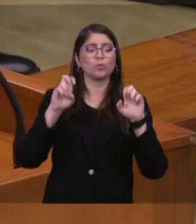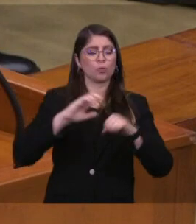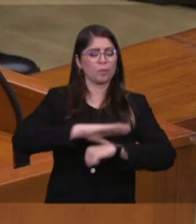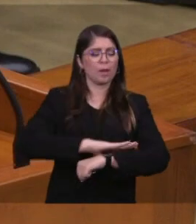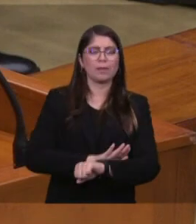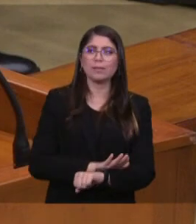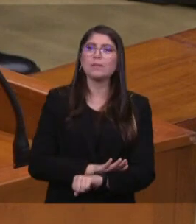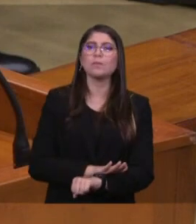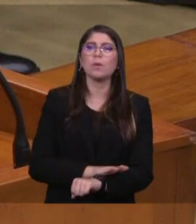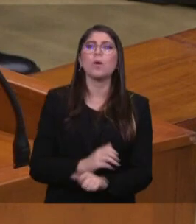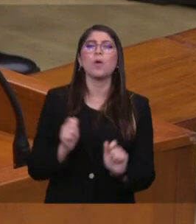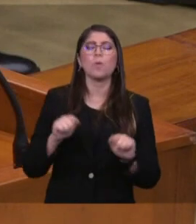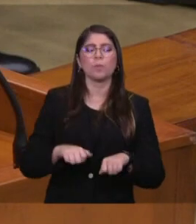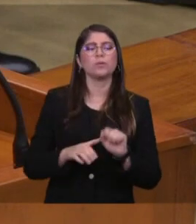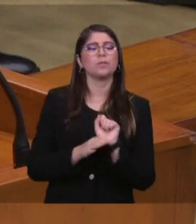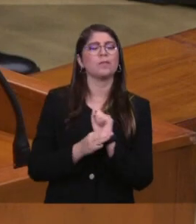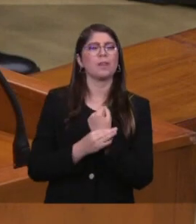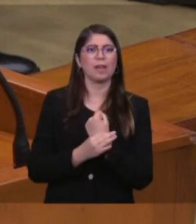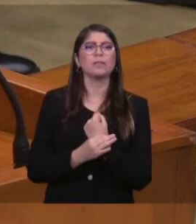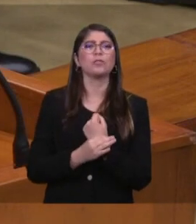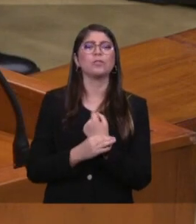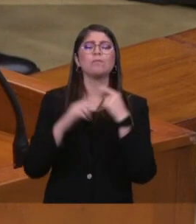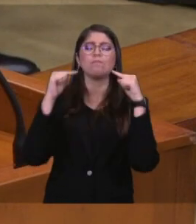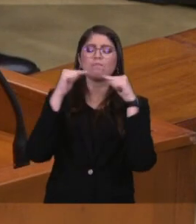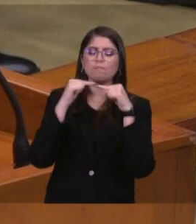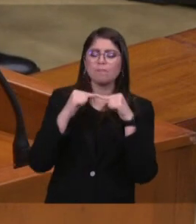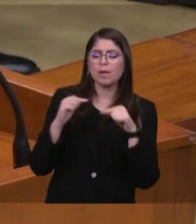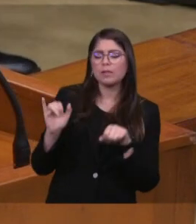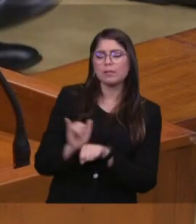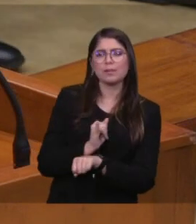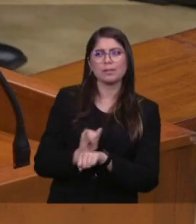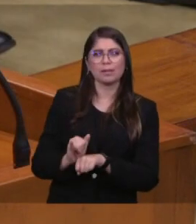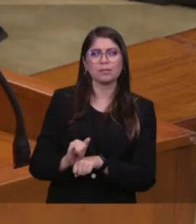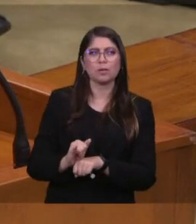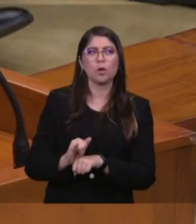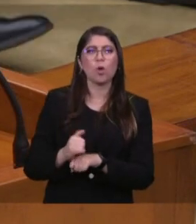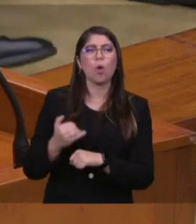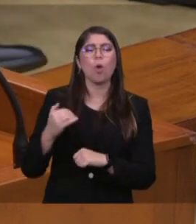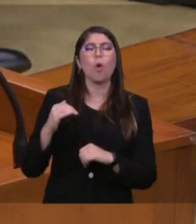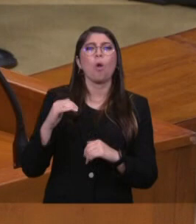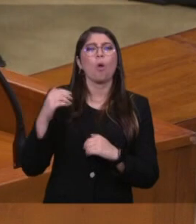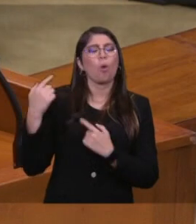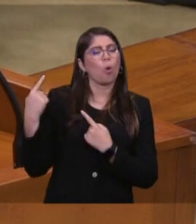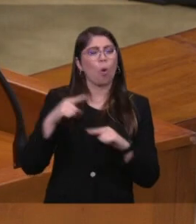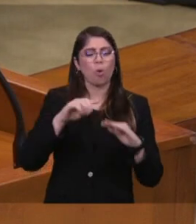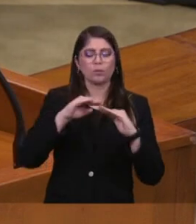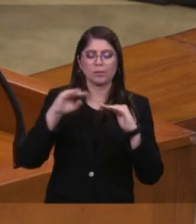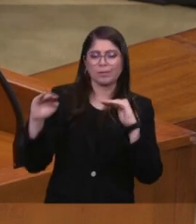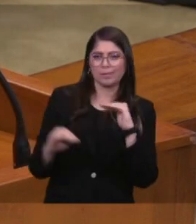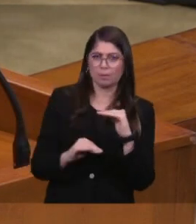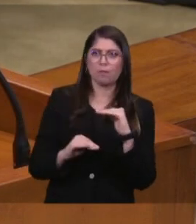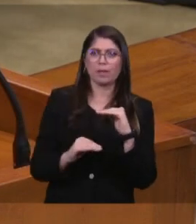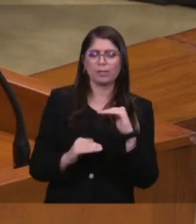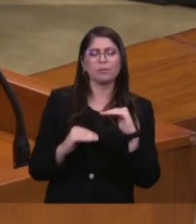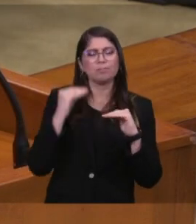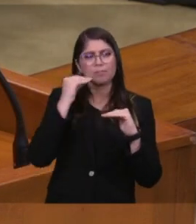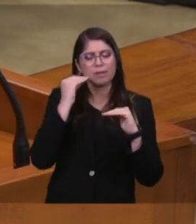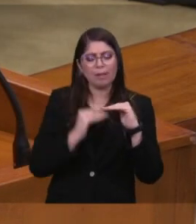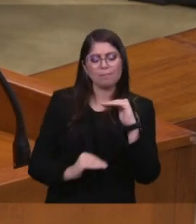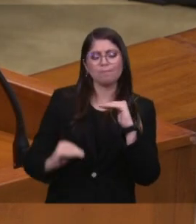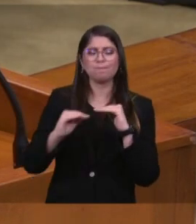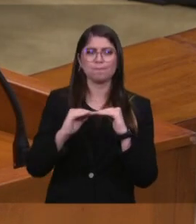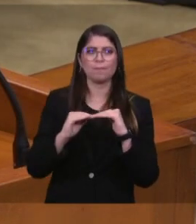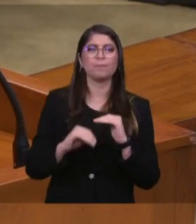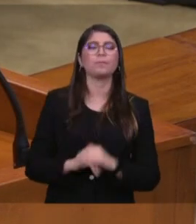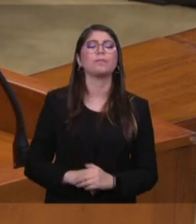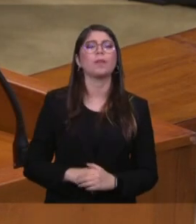seja capaz de garantir a aplicação de instrumentos que combatam desigualdades. Segundo, essa hermenêutica antirracista